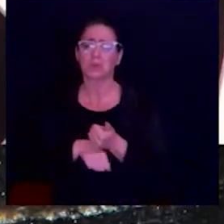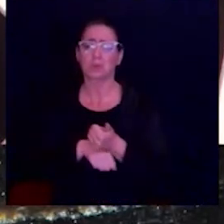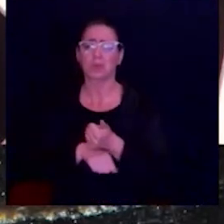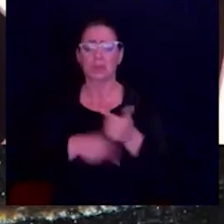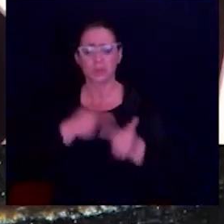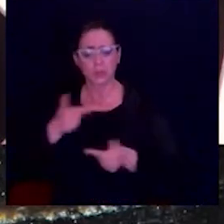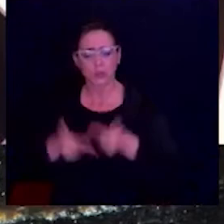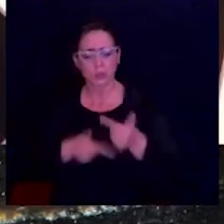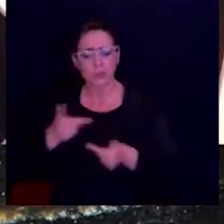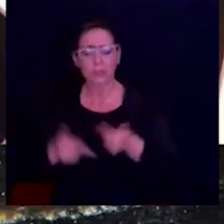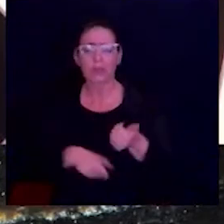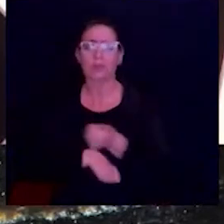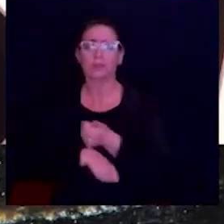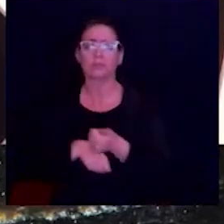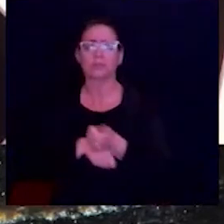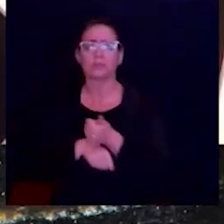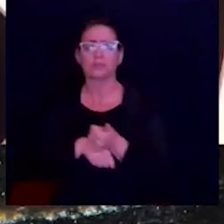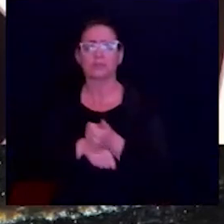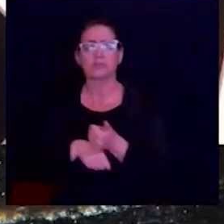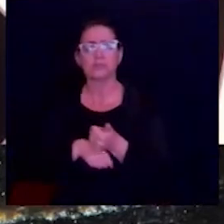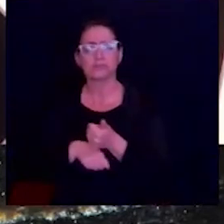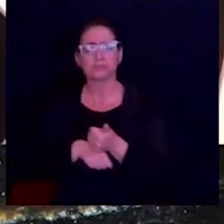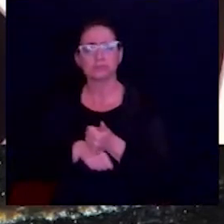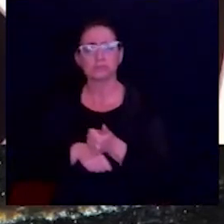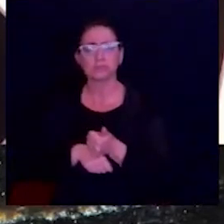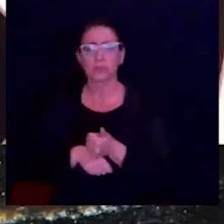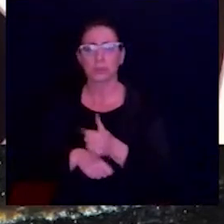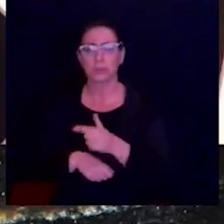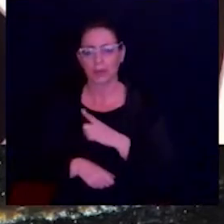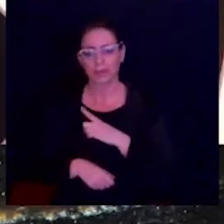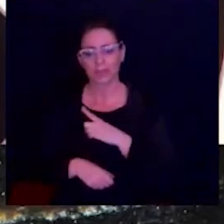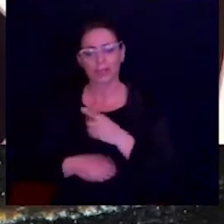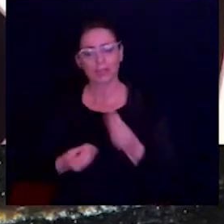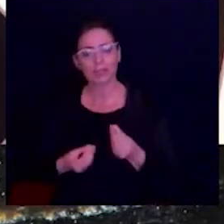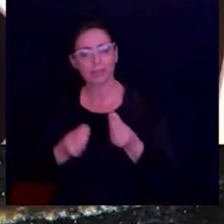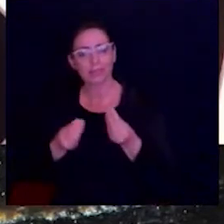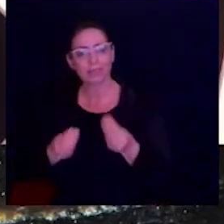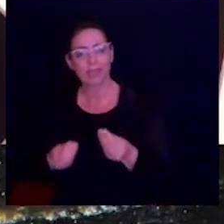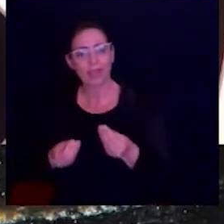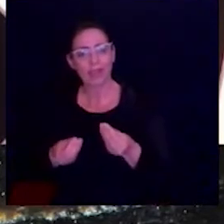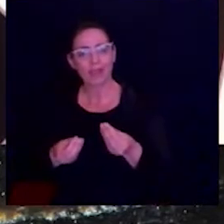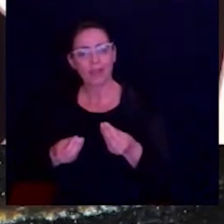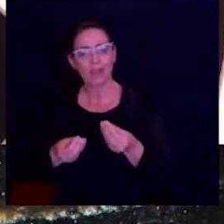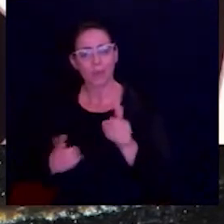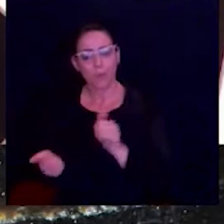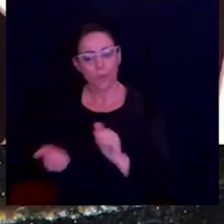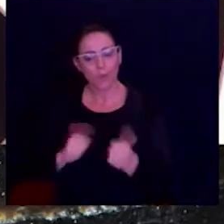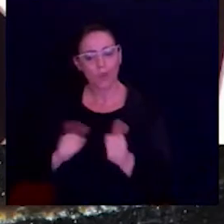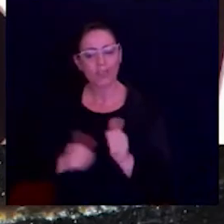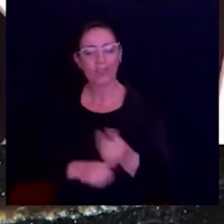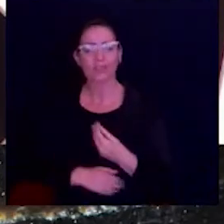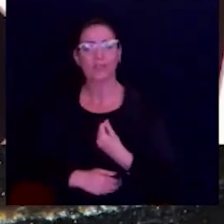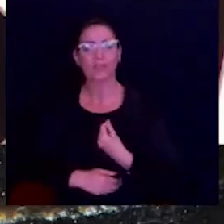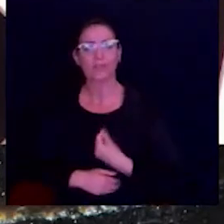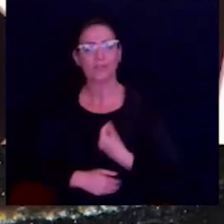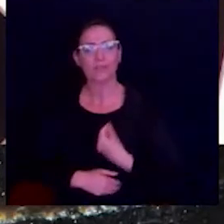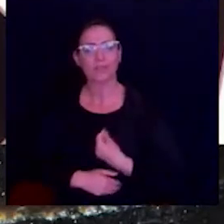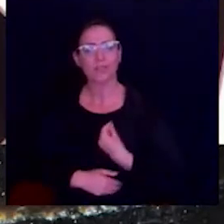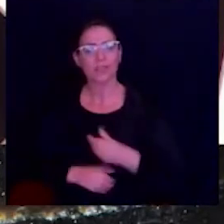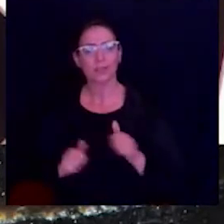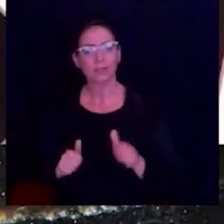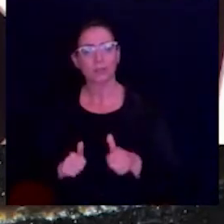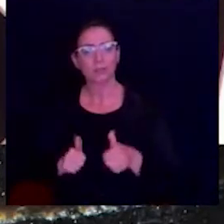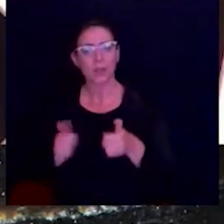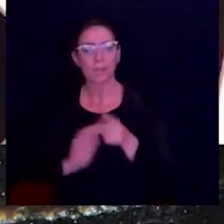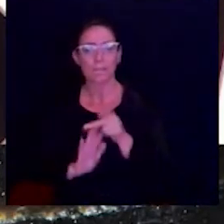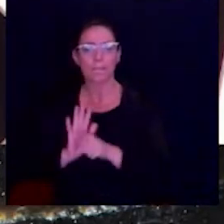profissionais de vocês, para produzir conforto e qualidade de vida às pessoas e aos